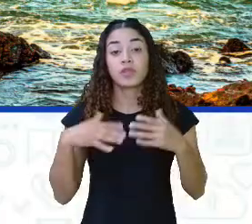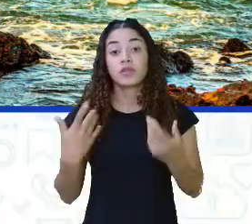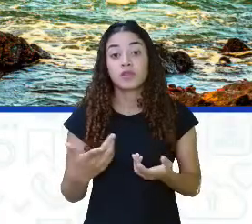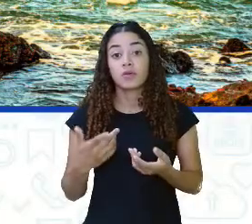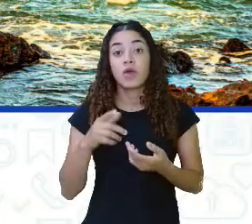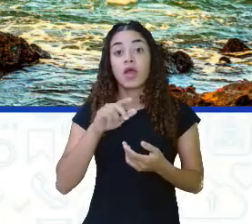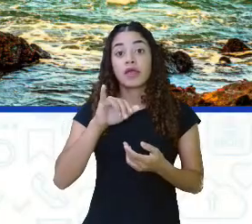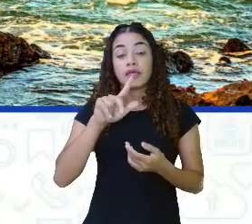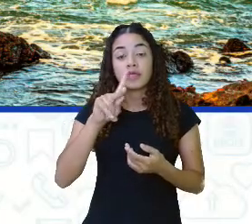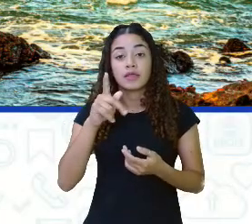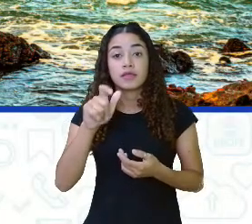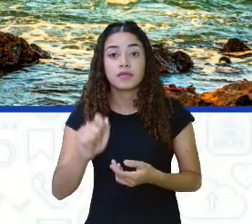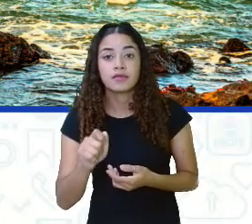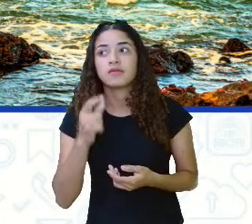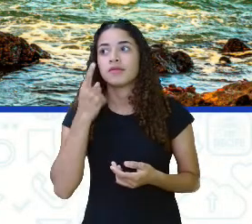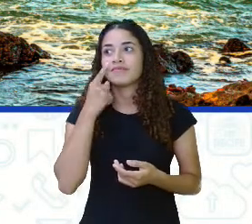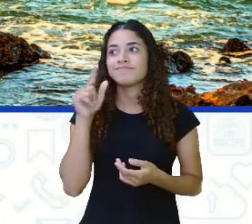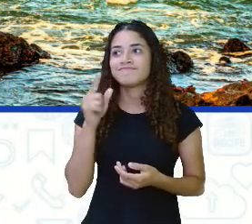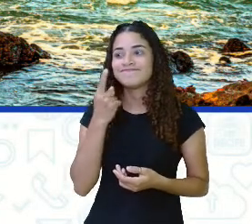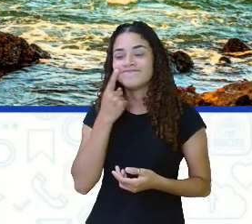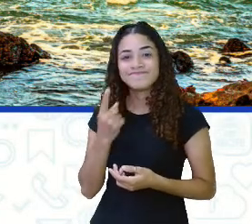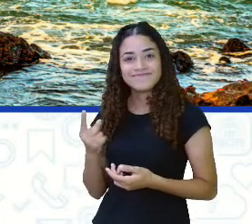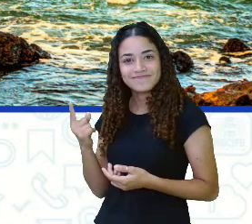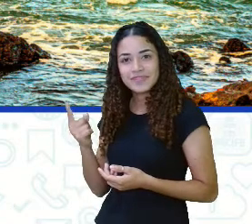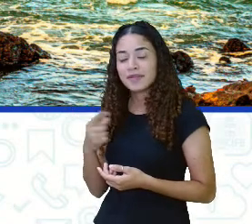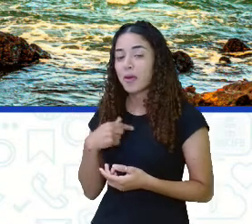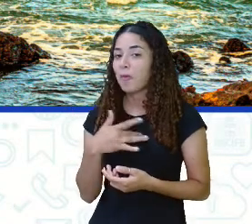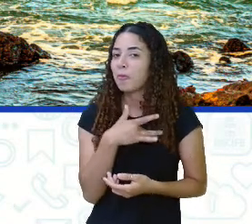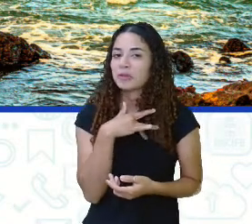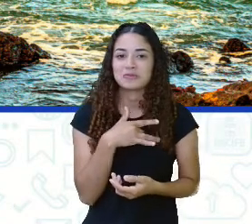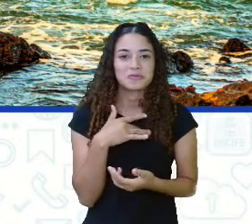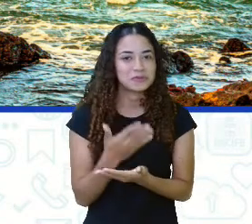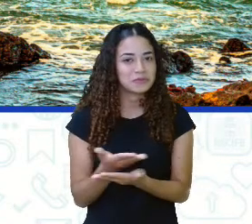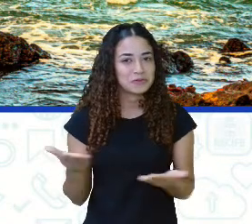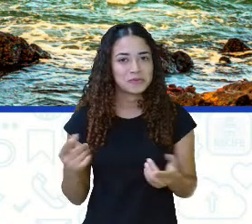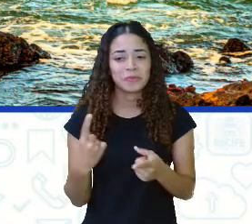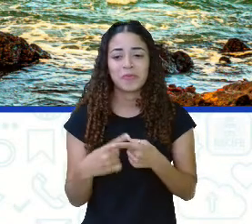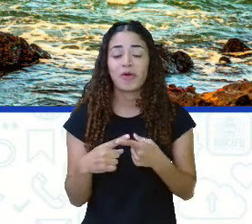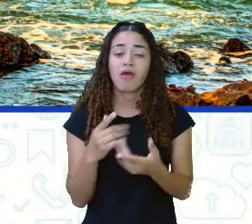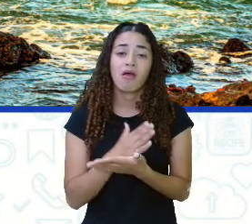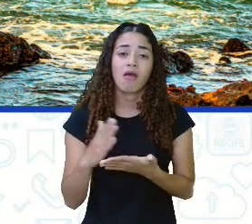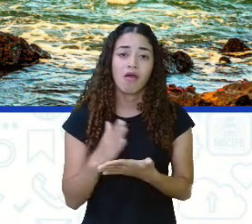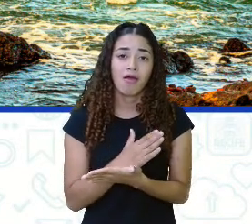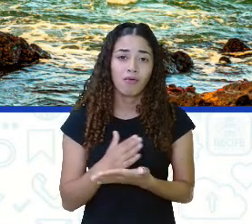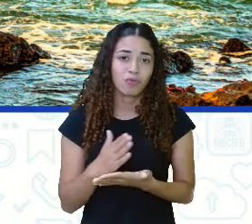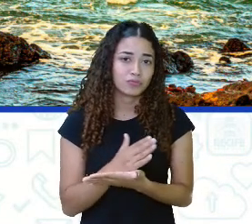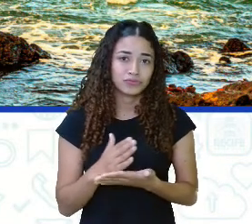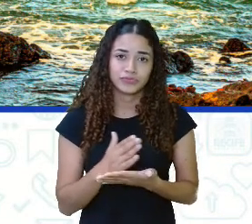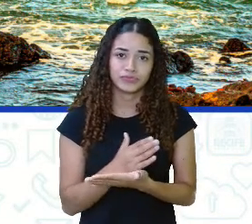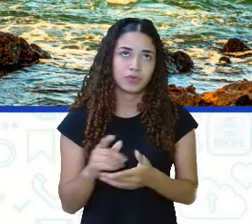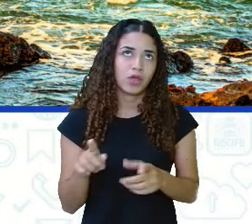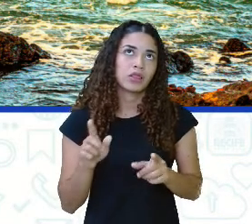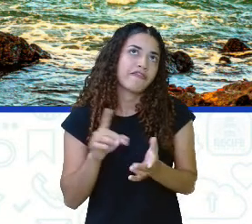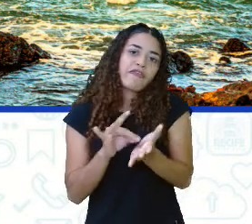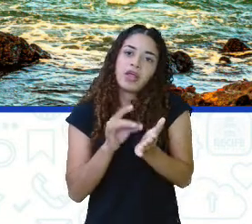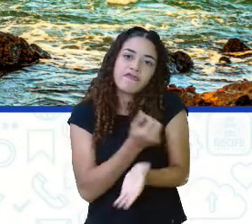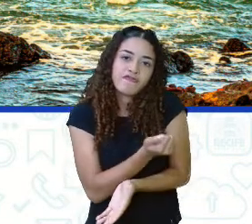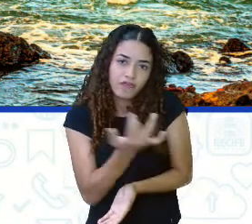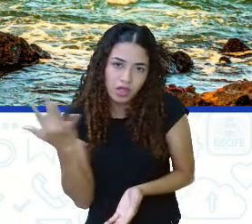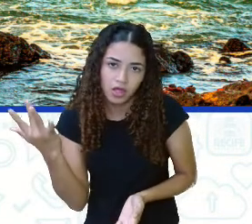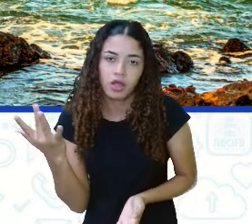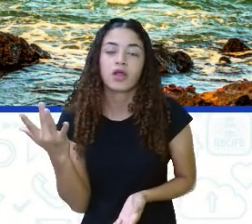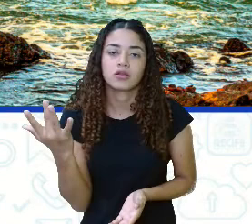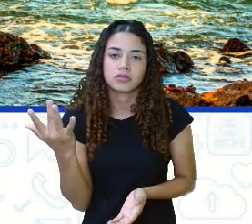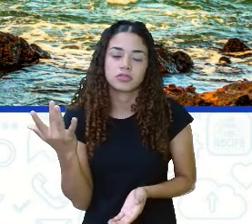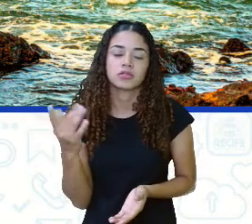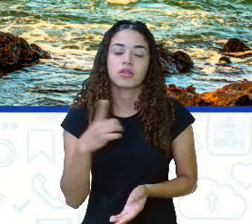Galápagos, ele se apaixonou por essas ilhas, né? Porque algumas ilhas várias ilhas, na verdade, né? E em